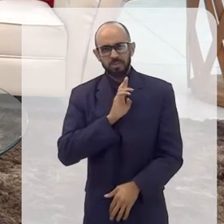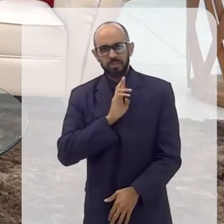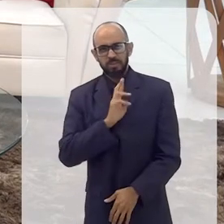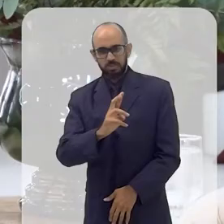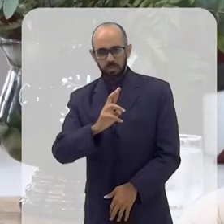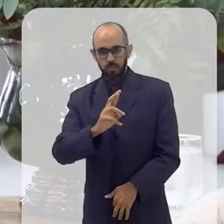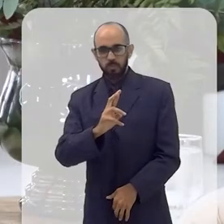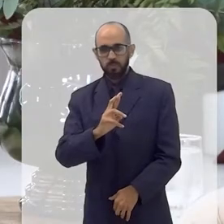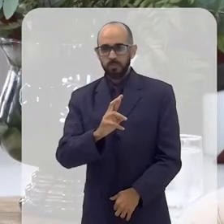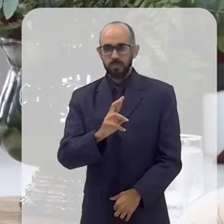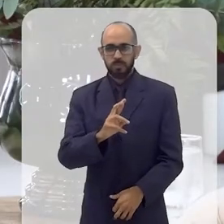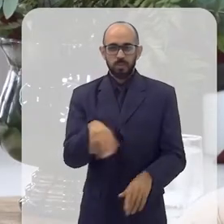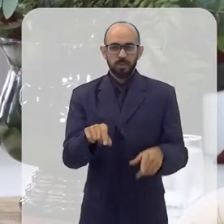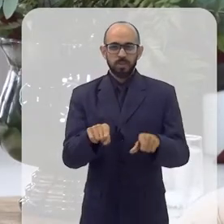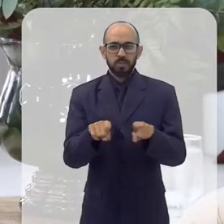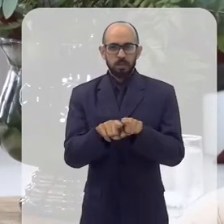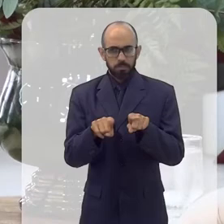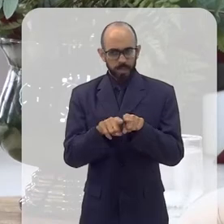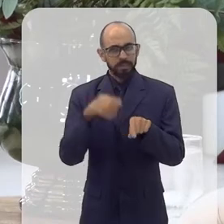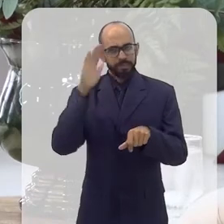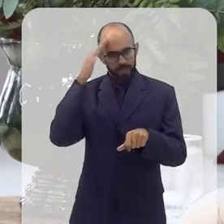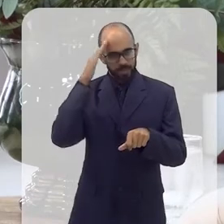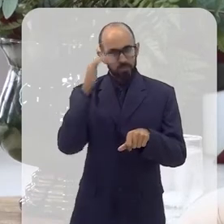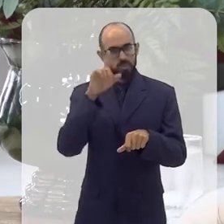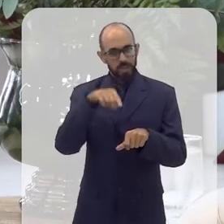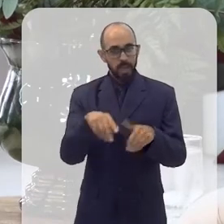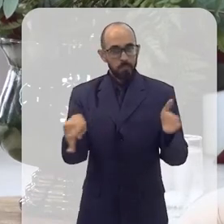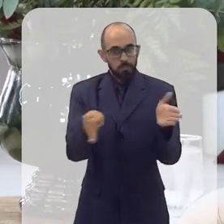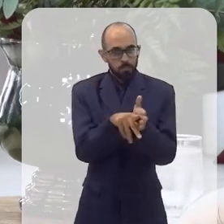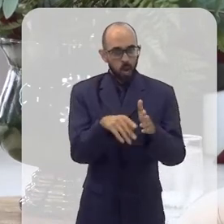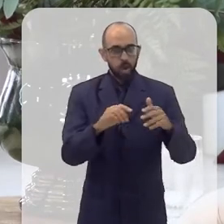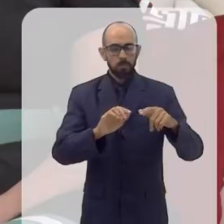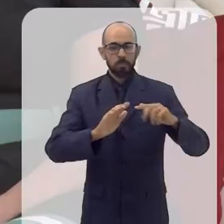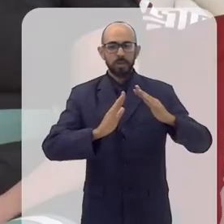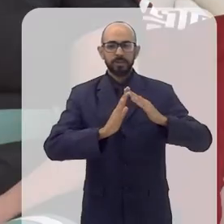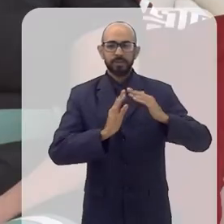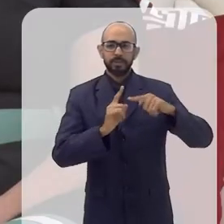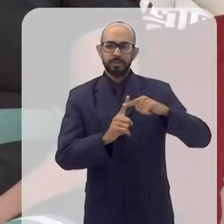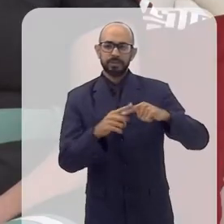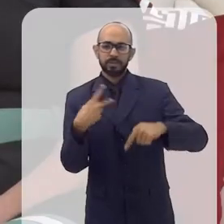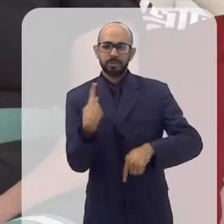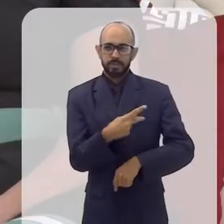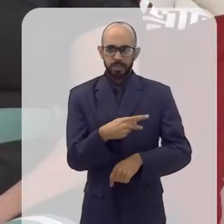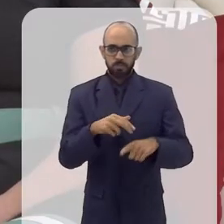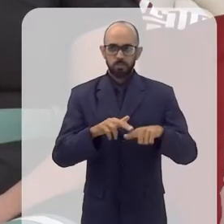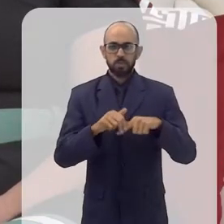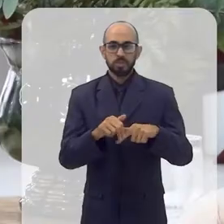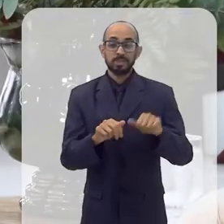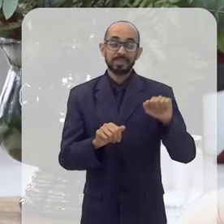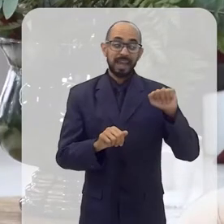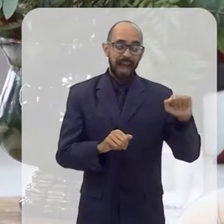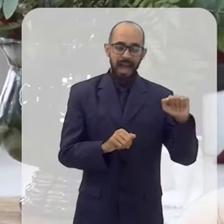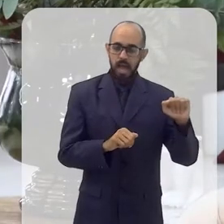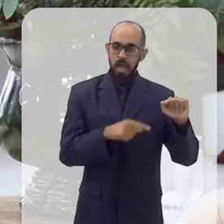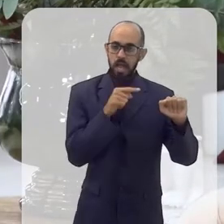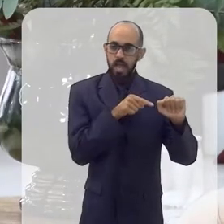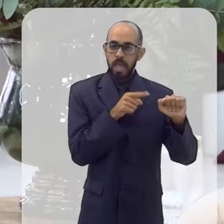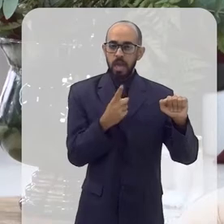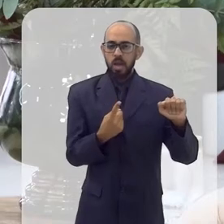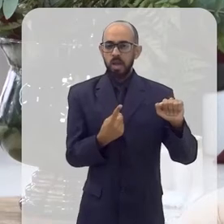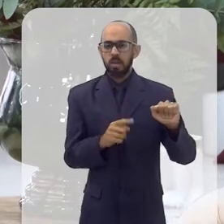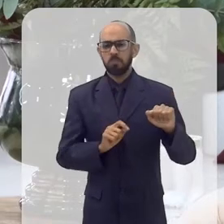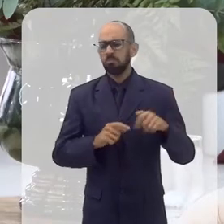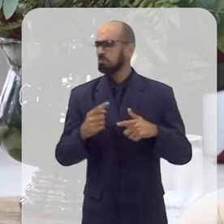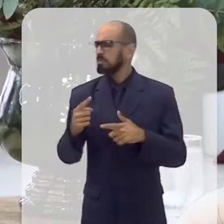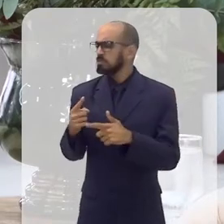religião. Nós entendemos que é a igreja dele, por isso que se chama a Igreja de Jesus Cristo. Por que esse